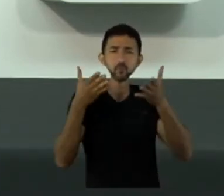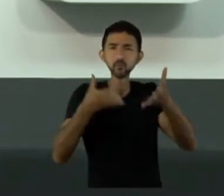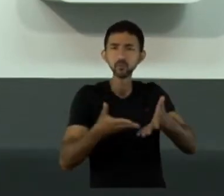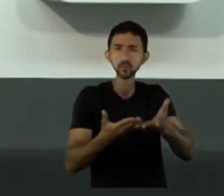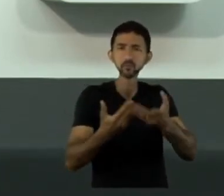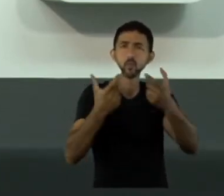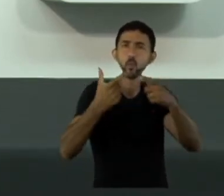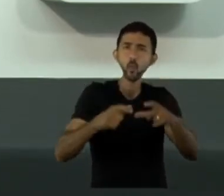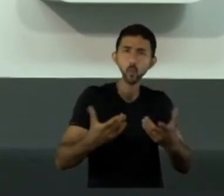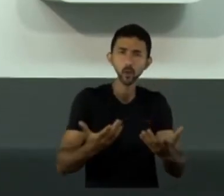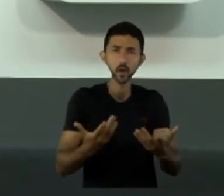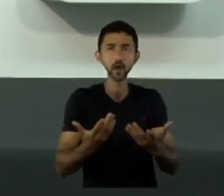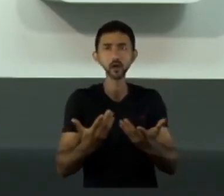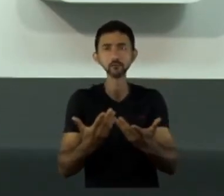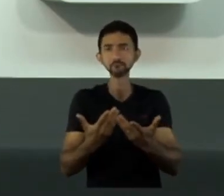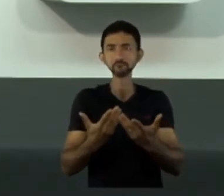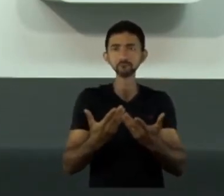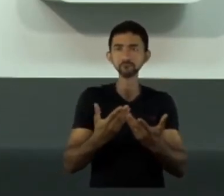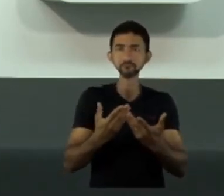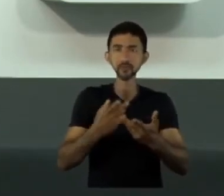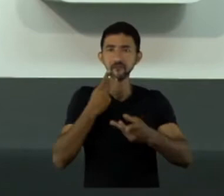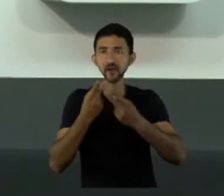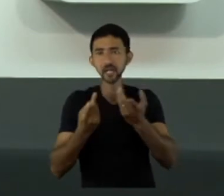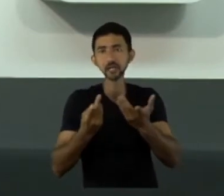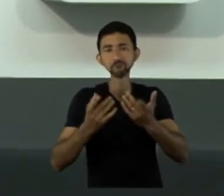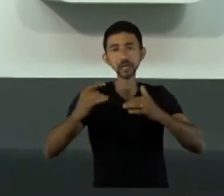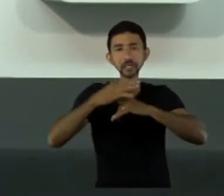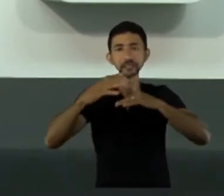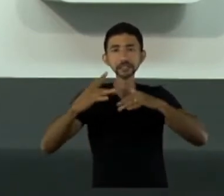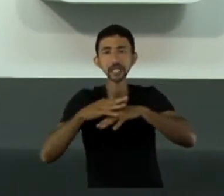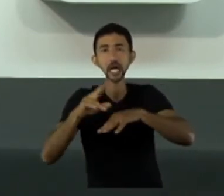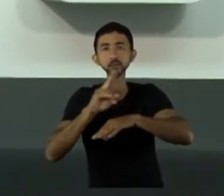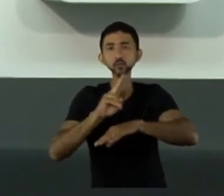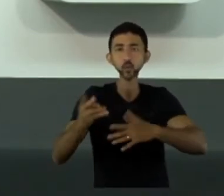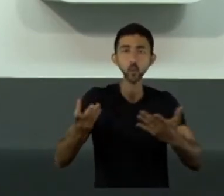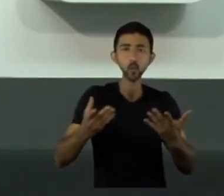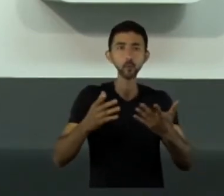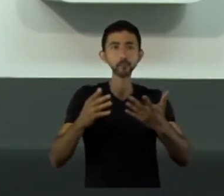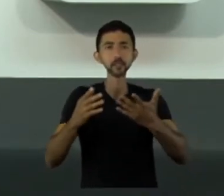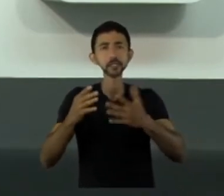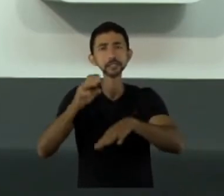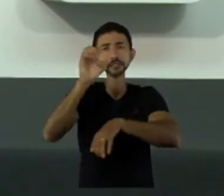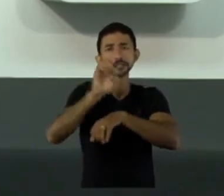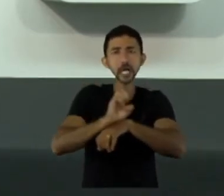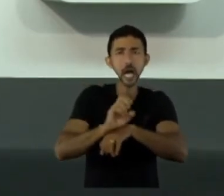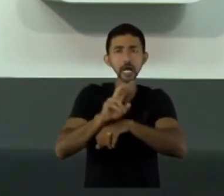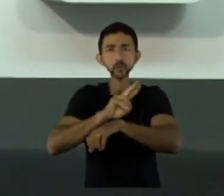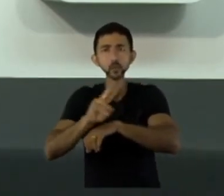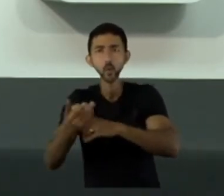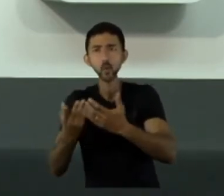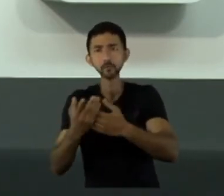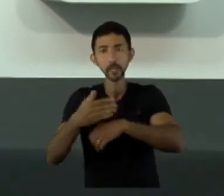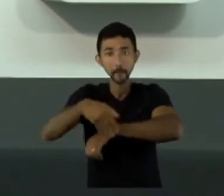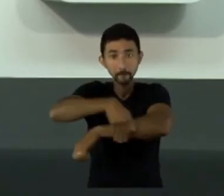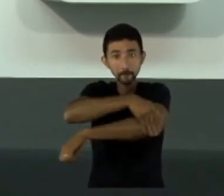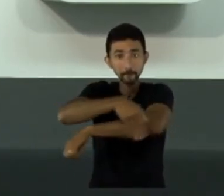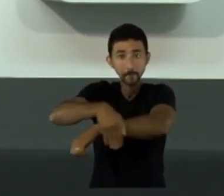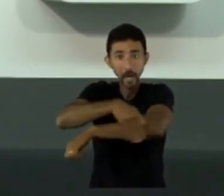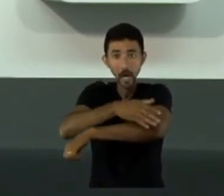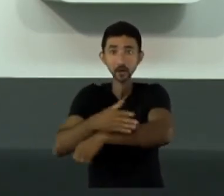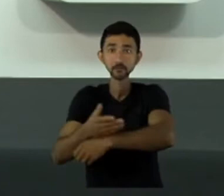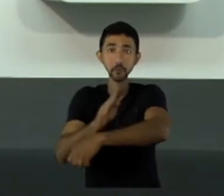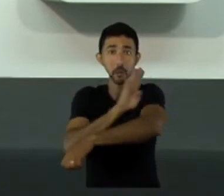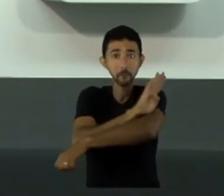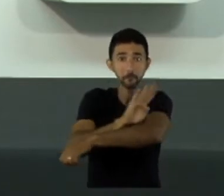o local que aconteceu. Ele pode dar o nome de uma cidade, ele pode dar o nome de um estado, até o nome de um bairro. Nós temos, vamos